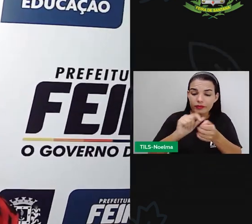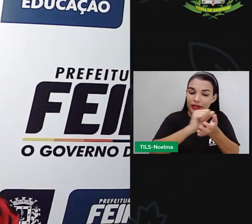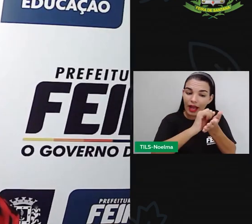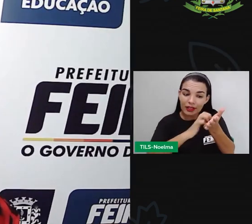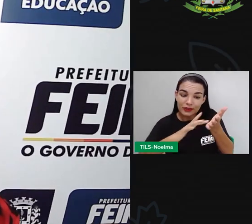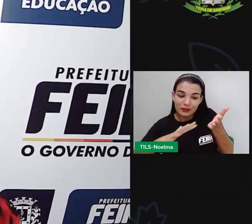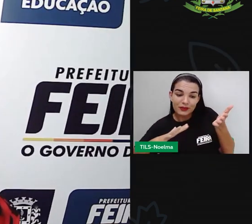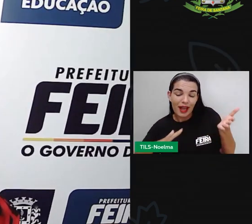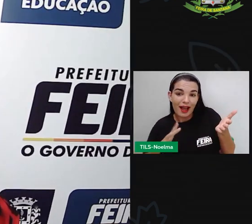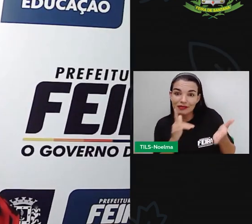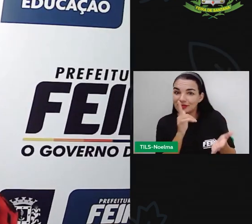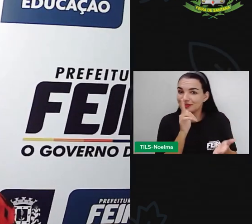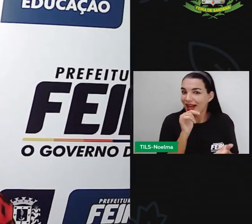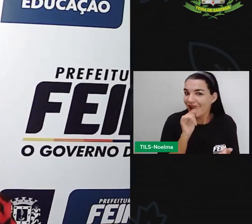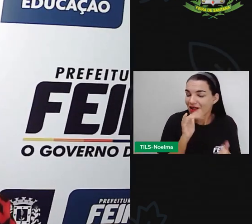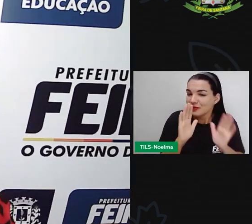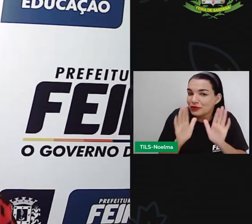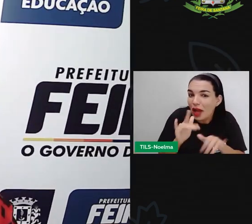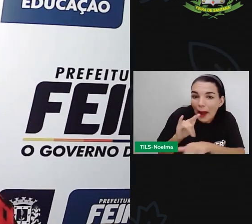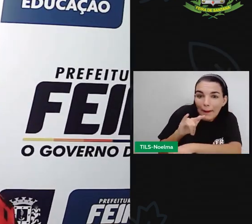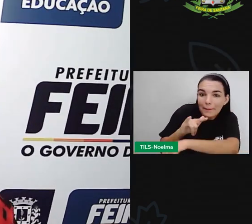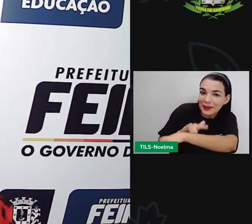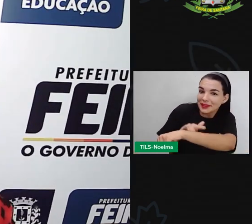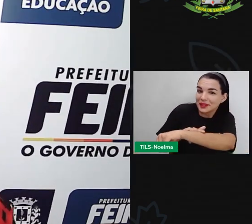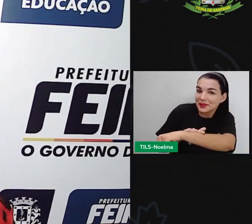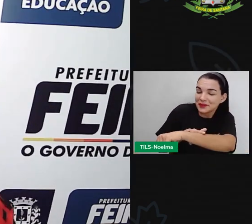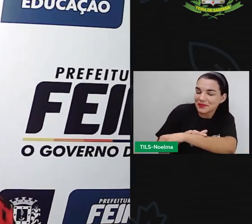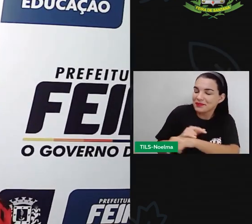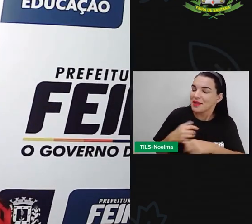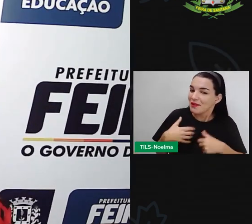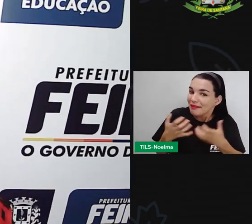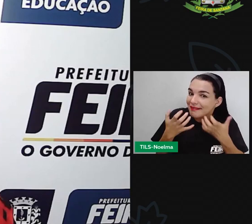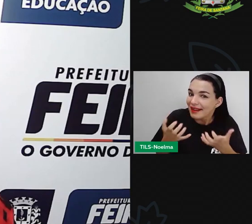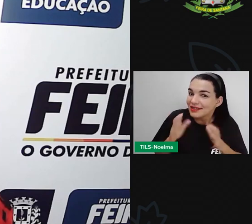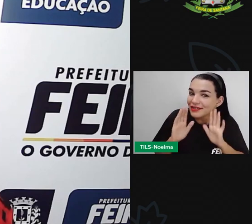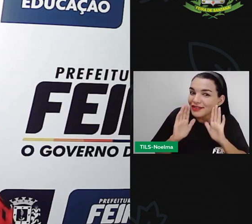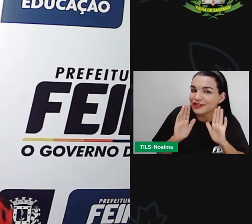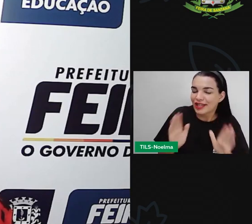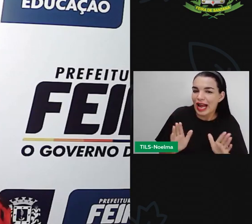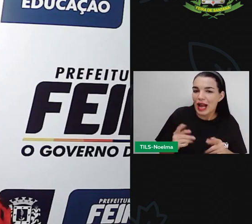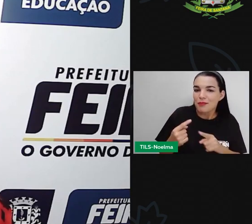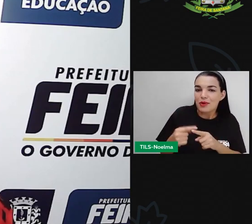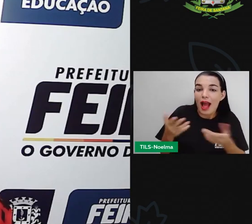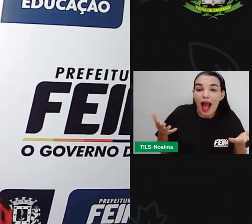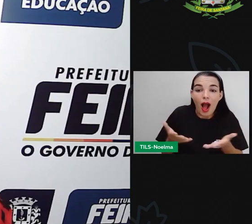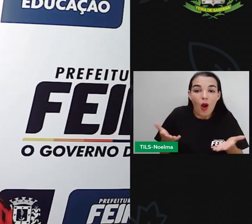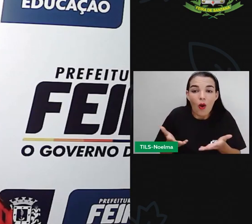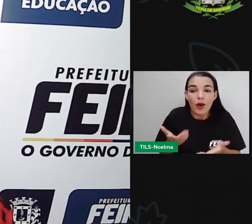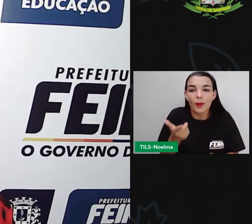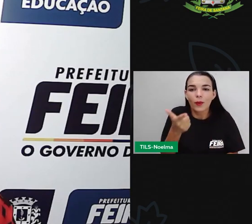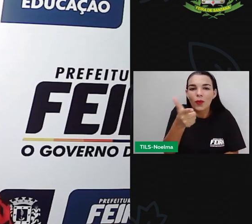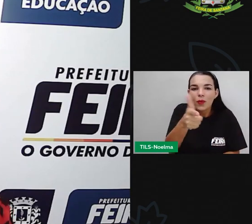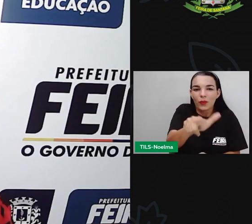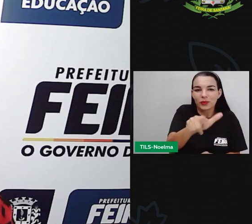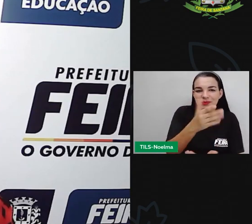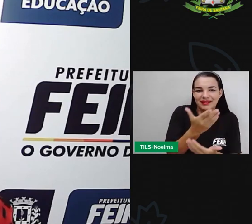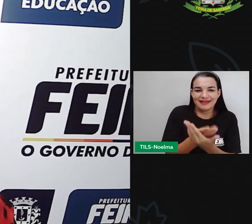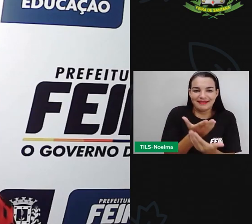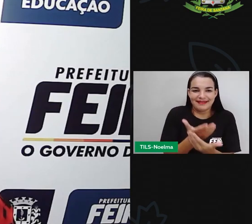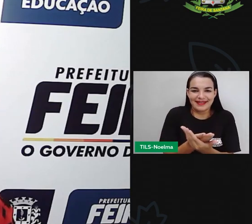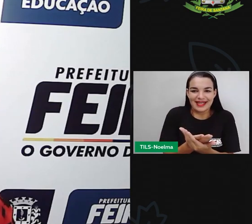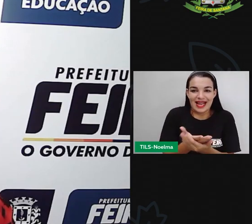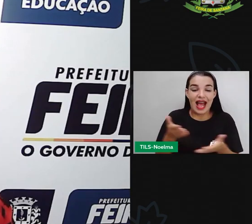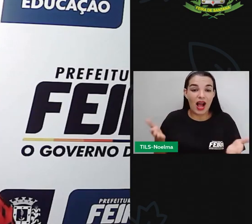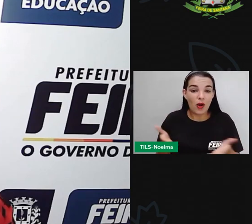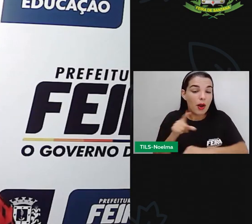água, ir ao banheiro? Espero que sim, porque nós teremos mais uma aula e neste momento